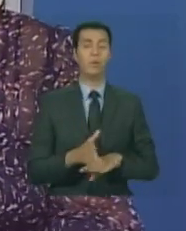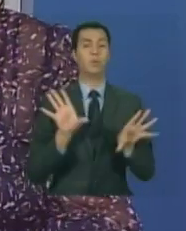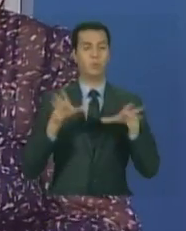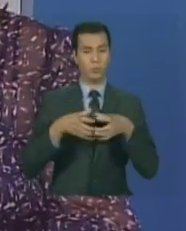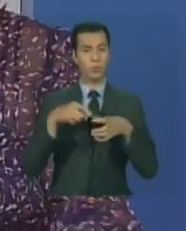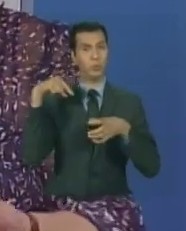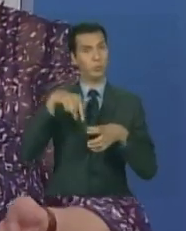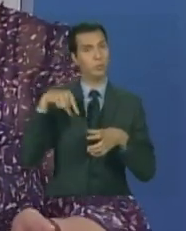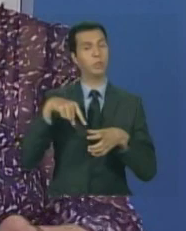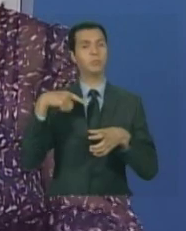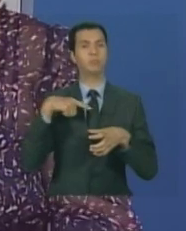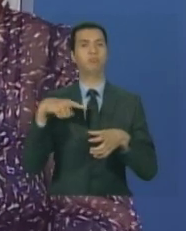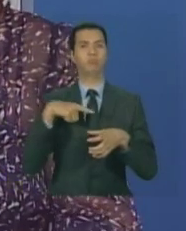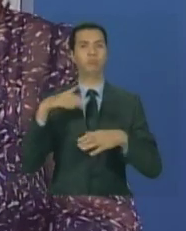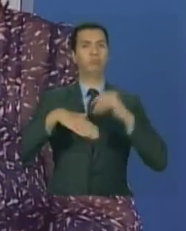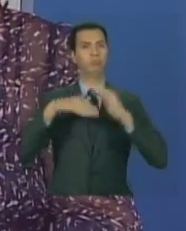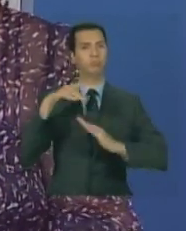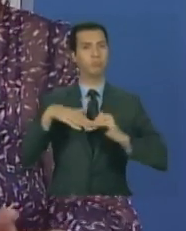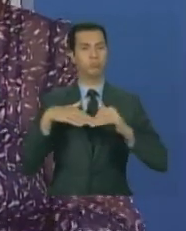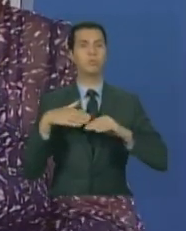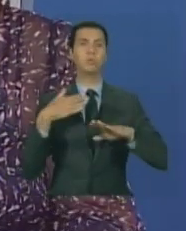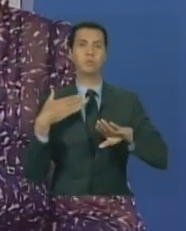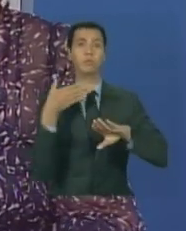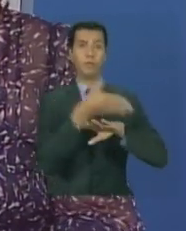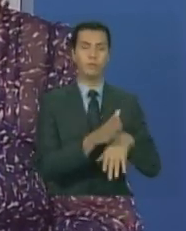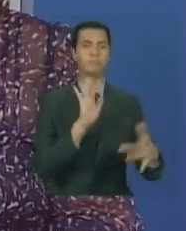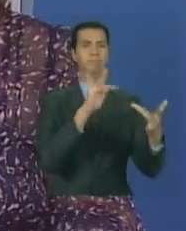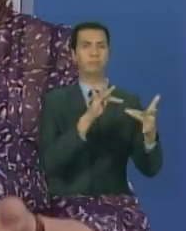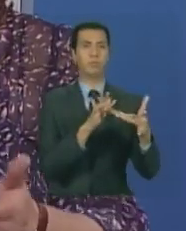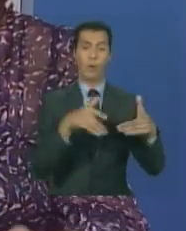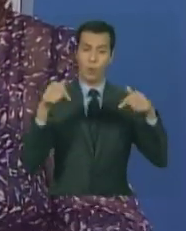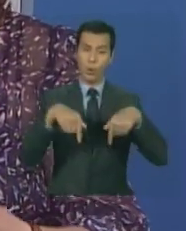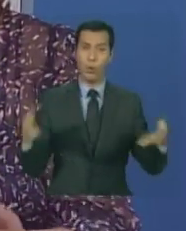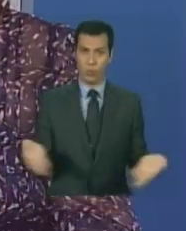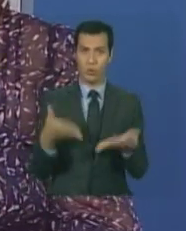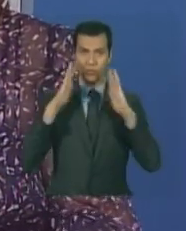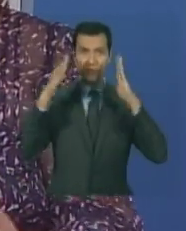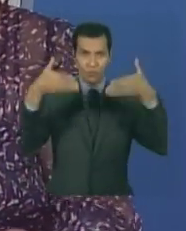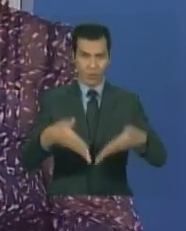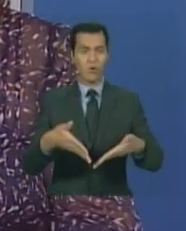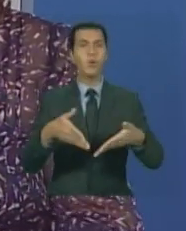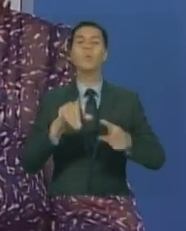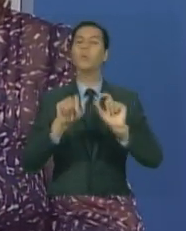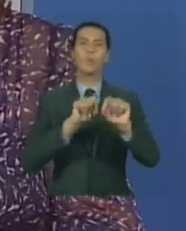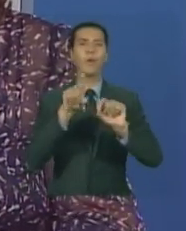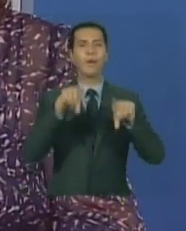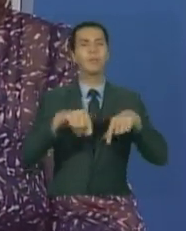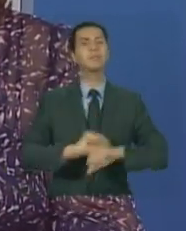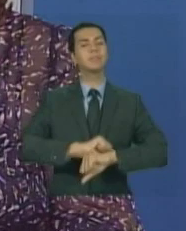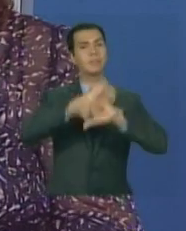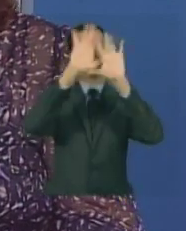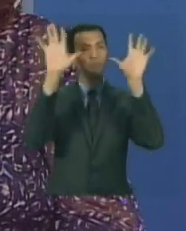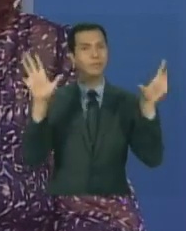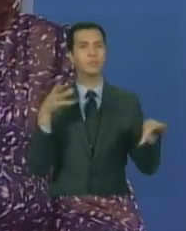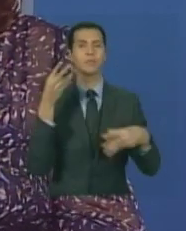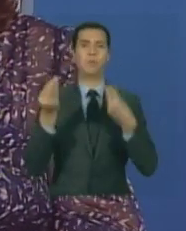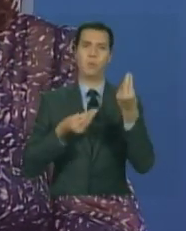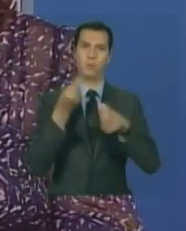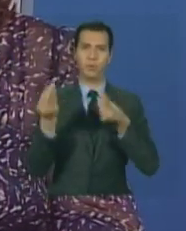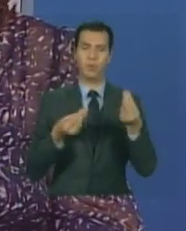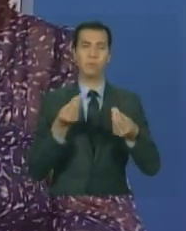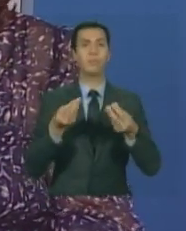foco dessa nossa teleconferência hoje é trabalhar todos os esclarecimentos, né, para